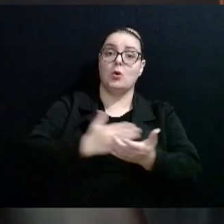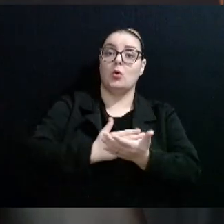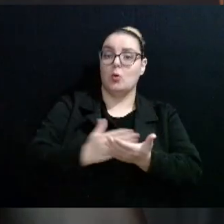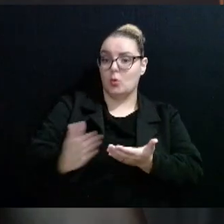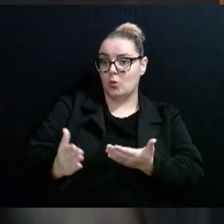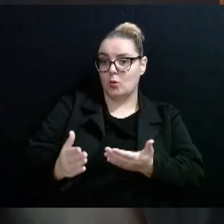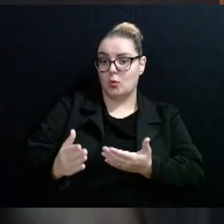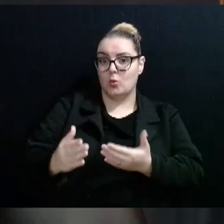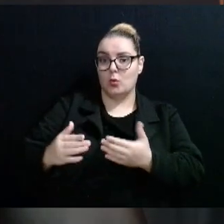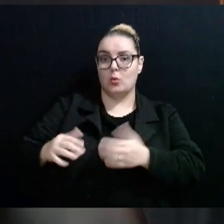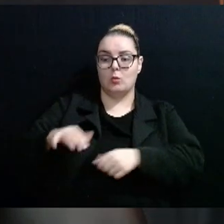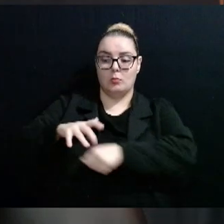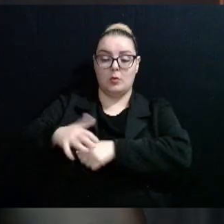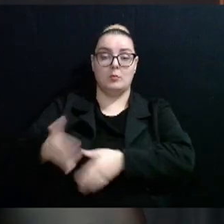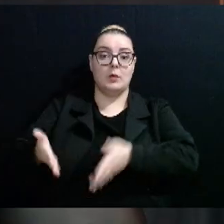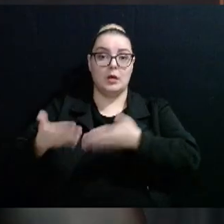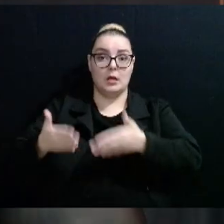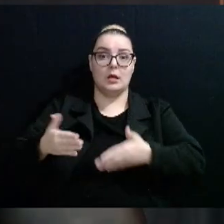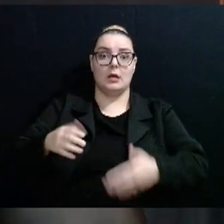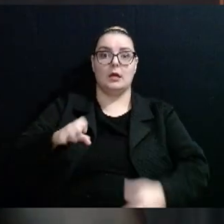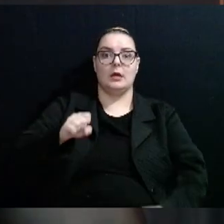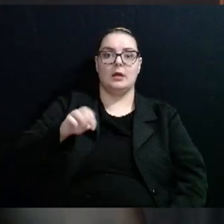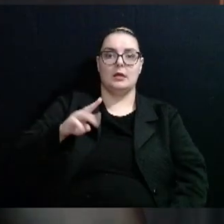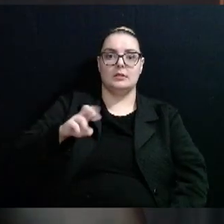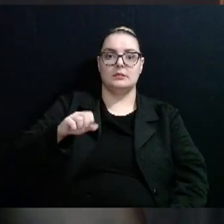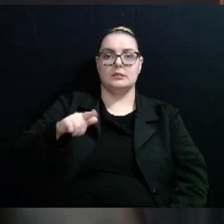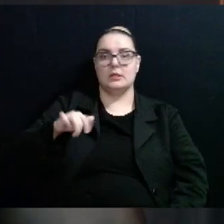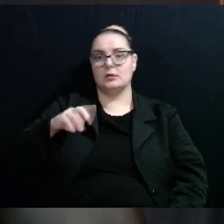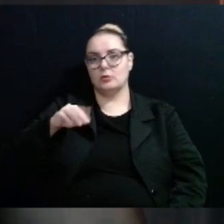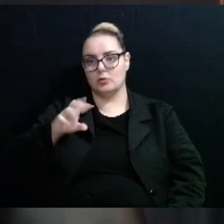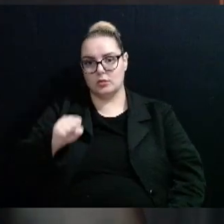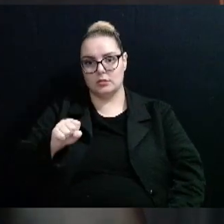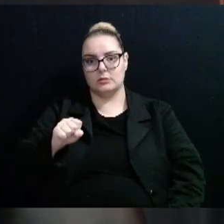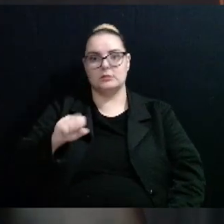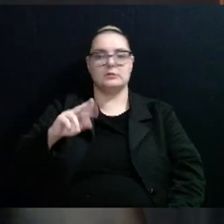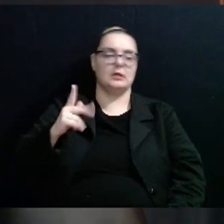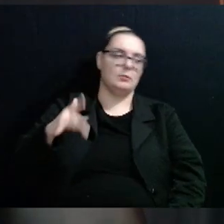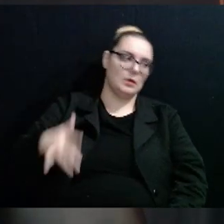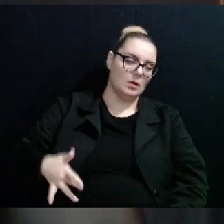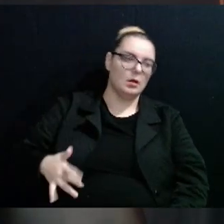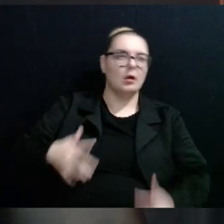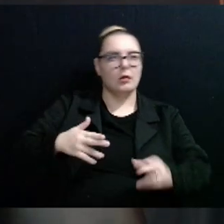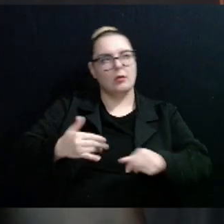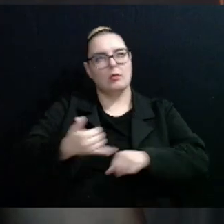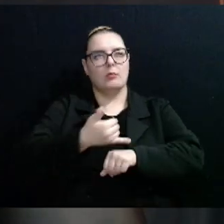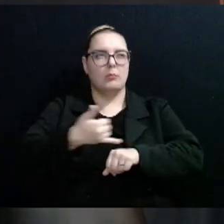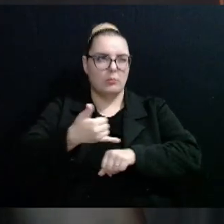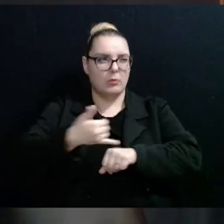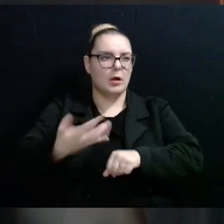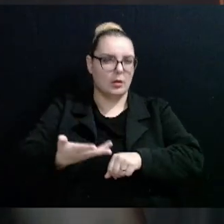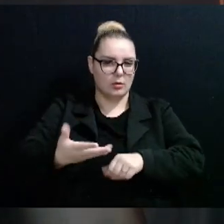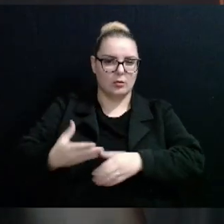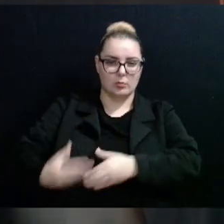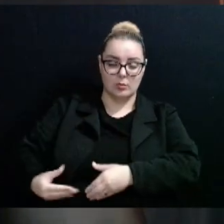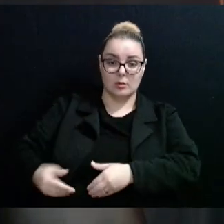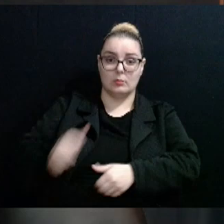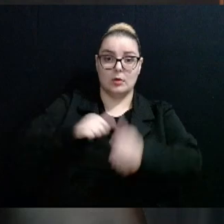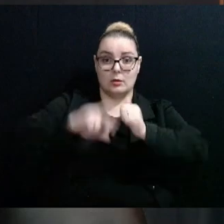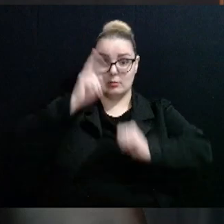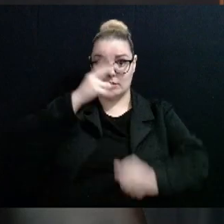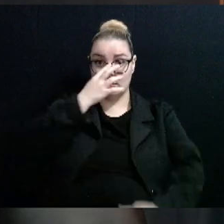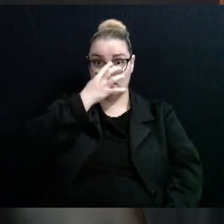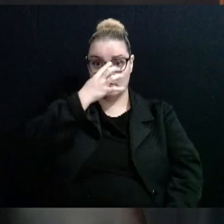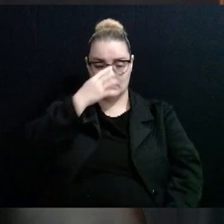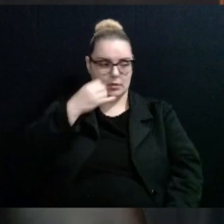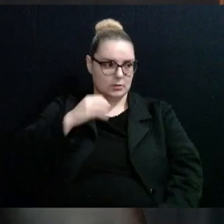leve, que a gente chama de esteatose hepática alcoólica, é como se fosse um acúmulo de gordura no fígado causado pelo consumo de álcool. Mas se a pessoa progride com esse consumo,